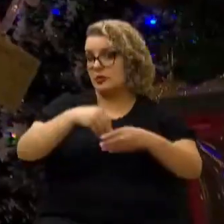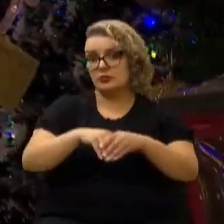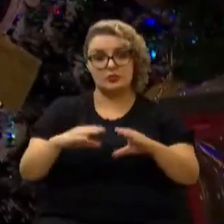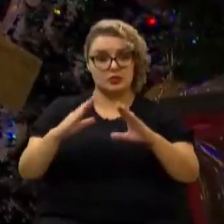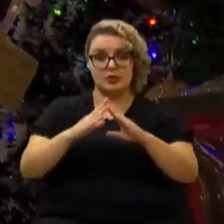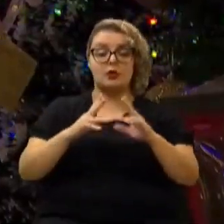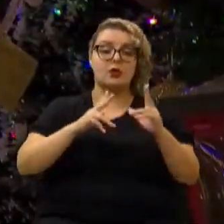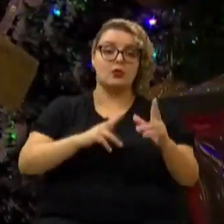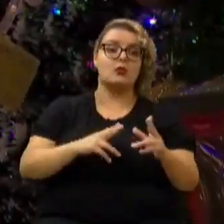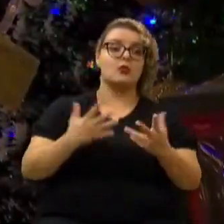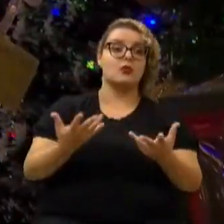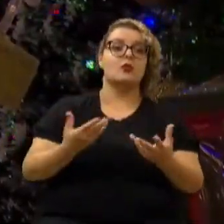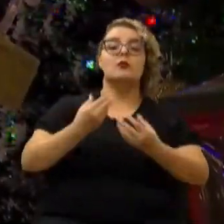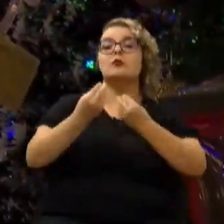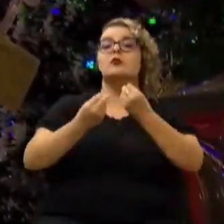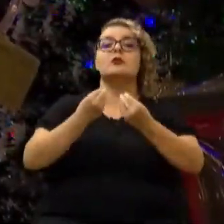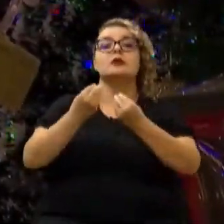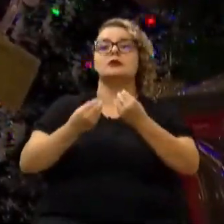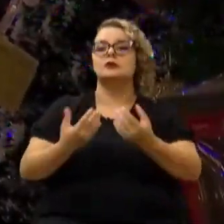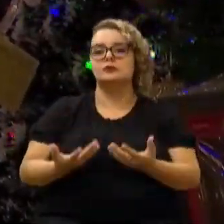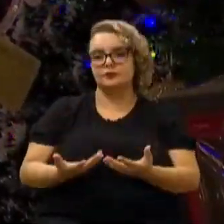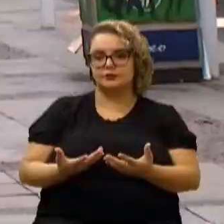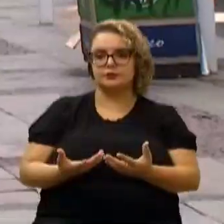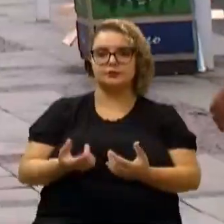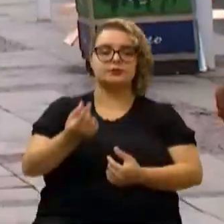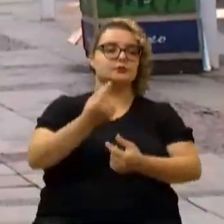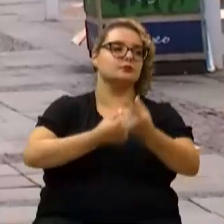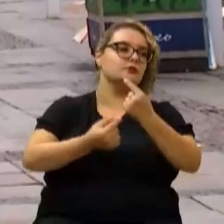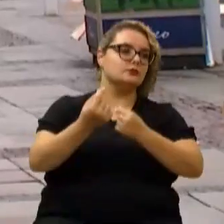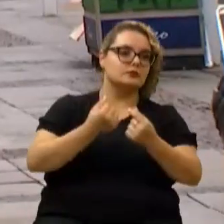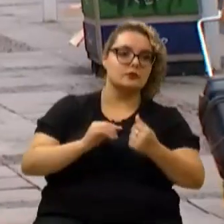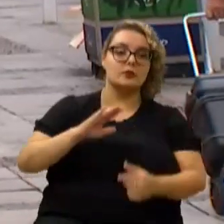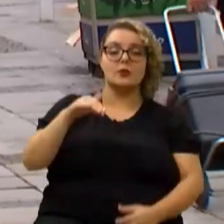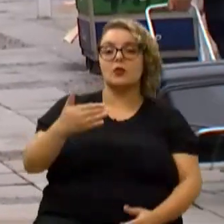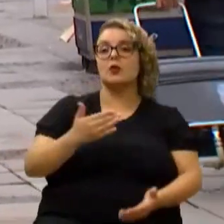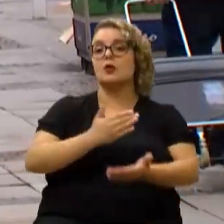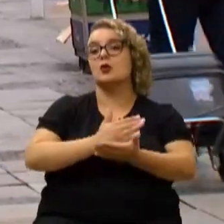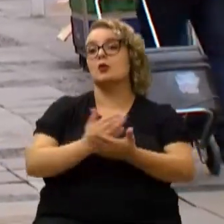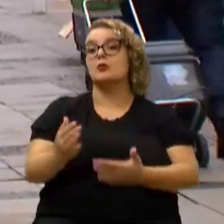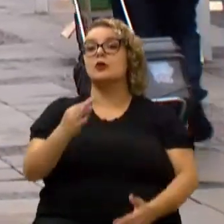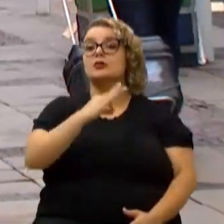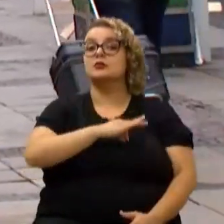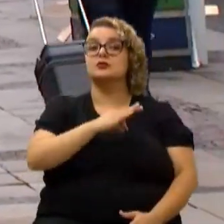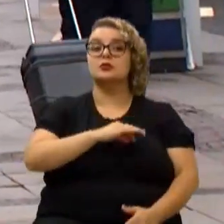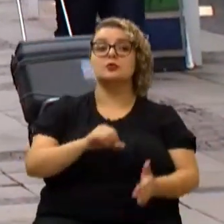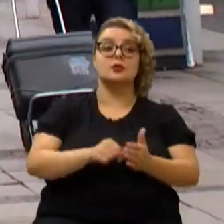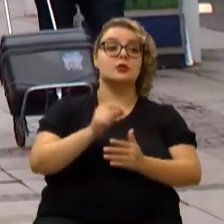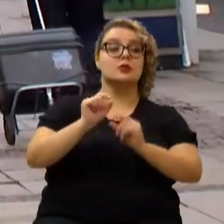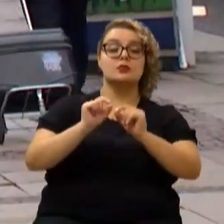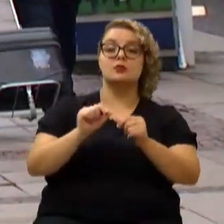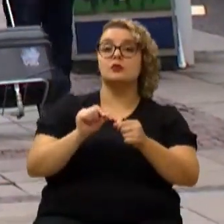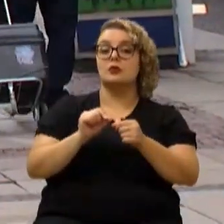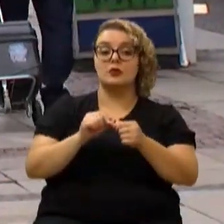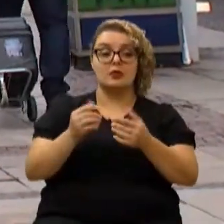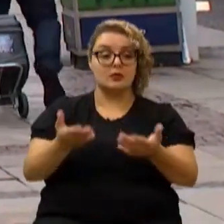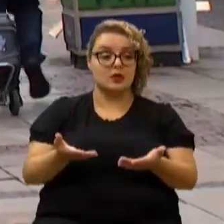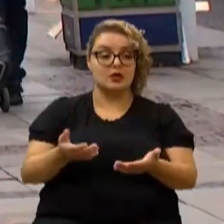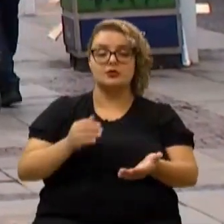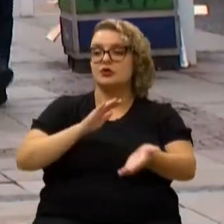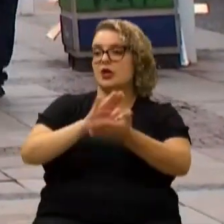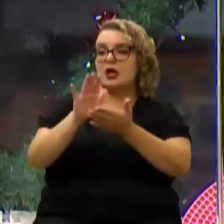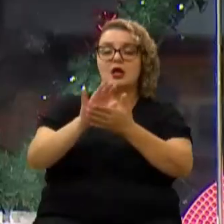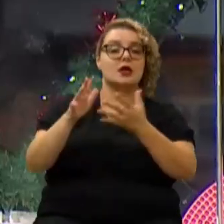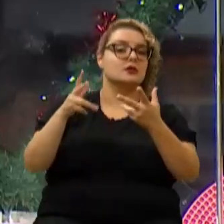não tivemos dentro de casa. Como a gente vai organizar a finança, a hora que a gente começa a ganhar o primeiro salário, o que eu faço